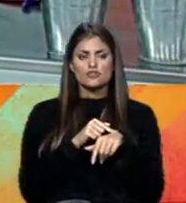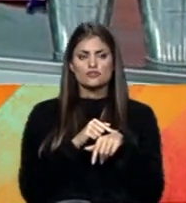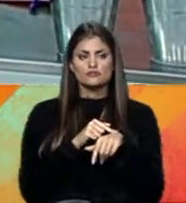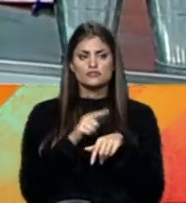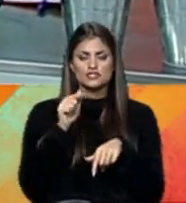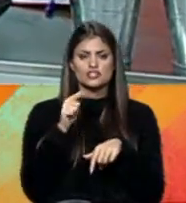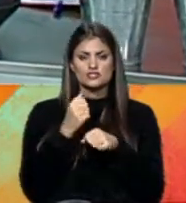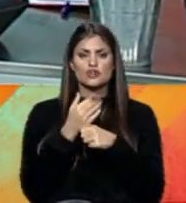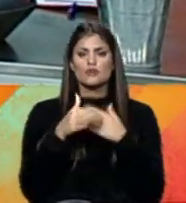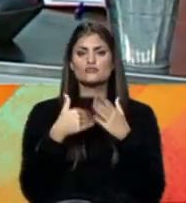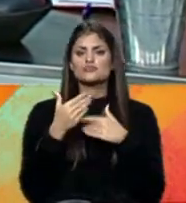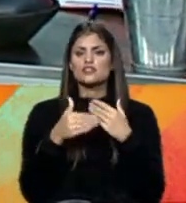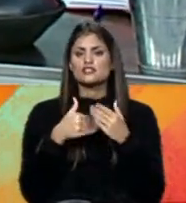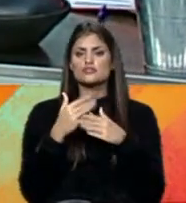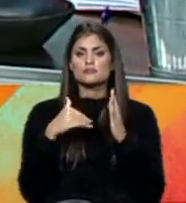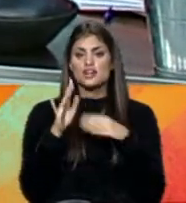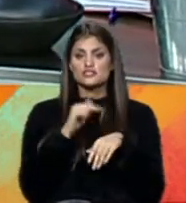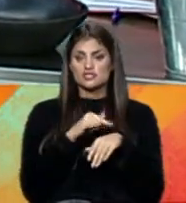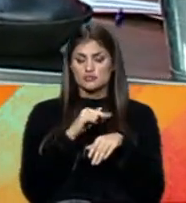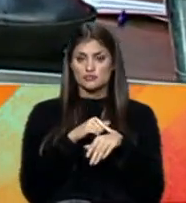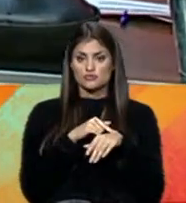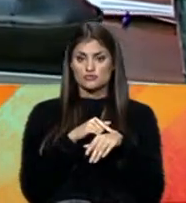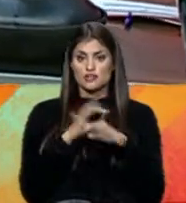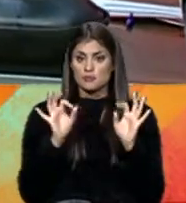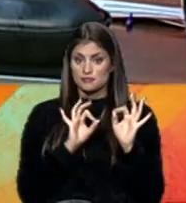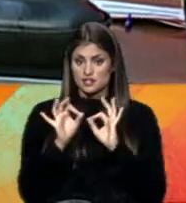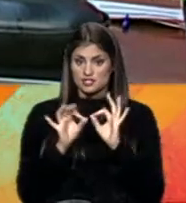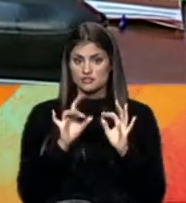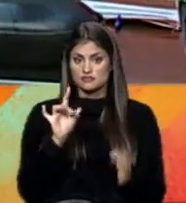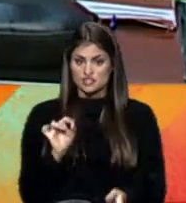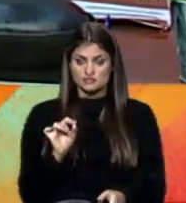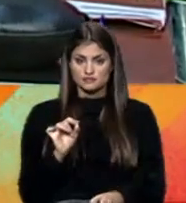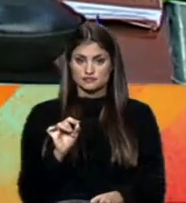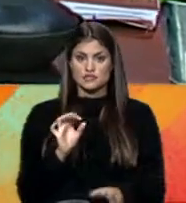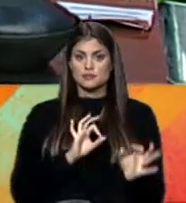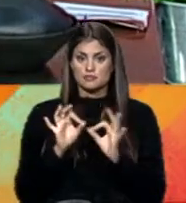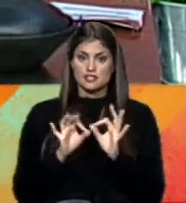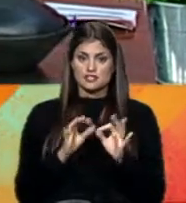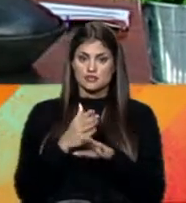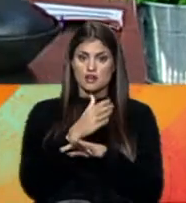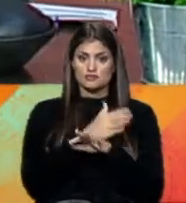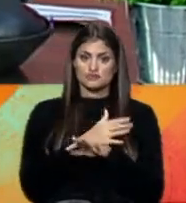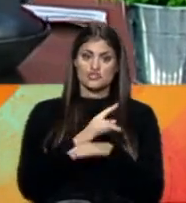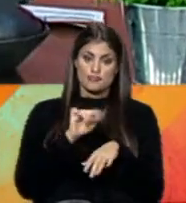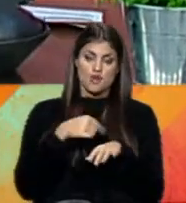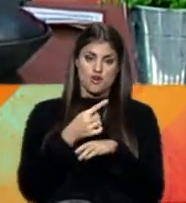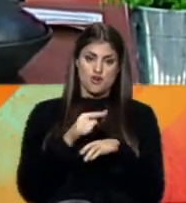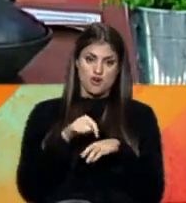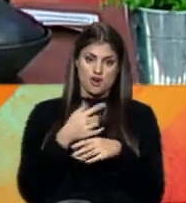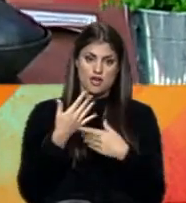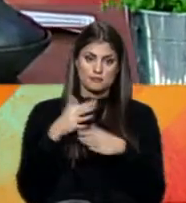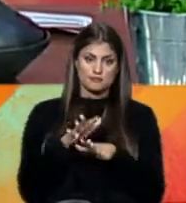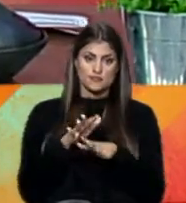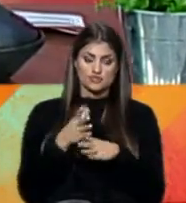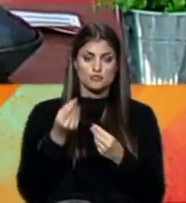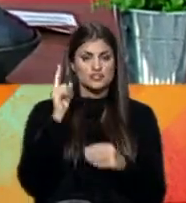se calhar vamos ter mais tempo despendido na preparação, na mise en place, não é? A preparação é que demora um bocadinho mais de tempo, mas depois